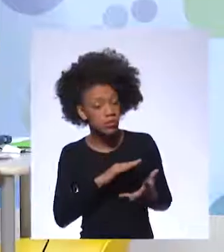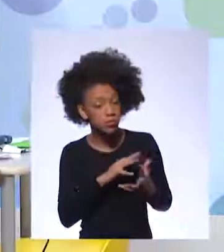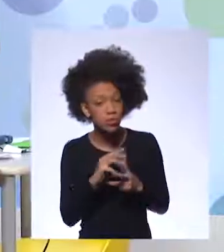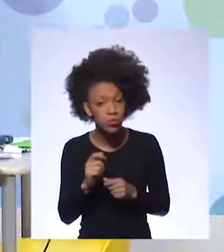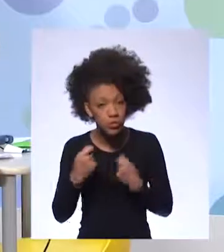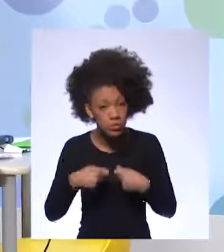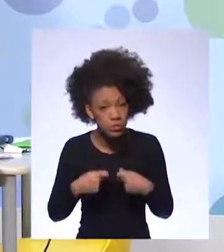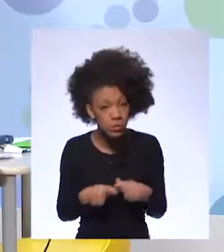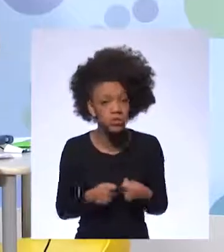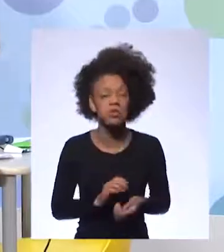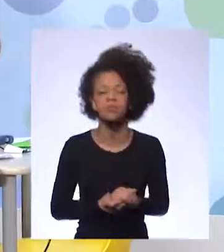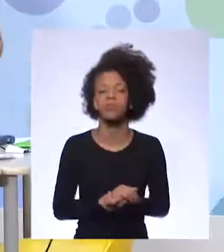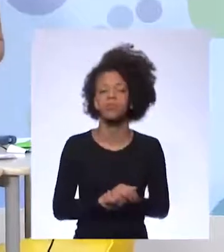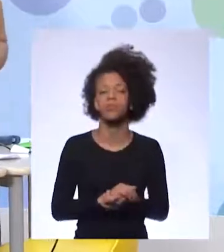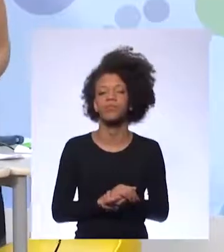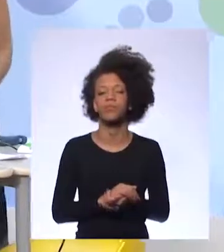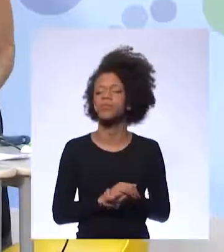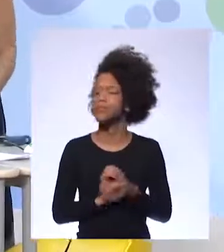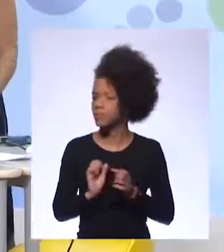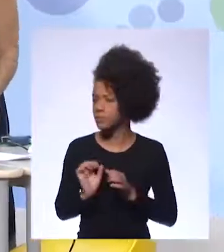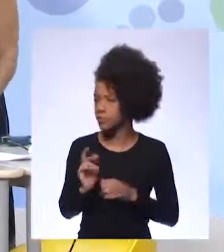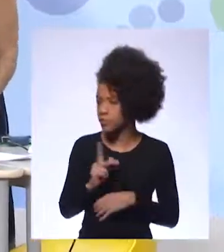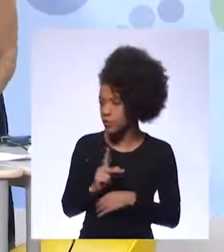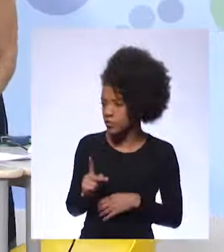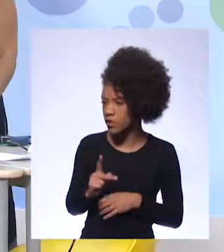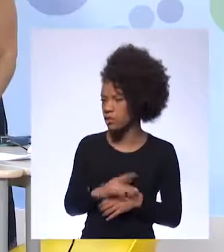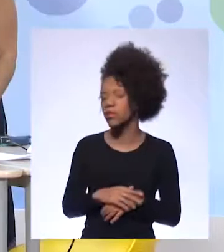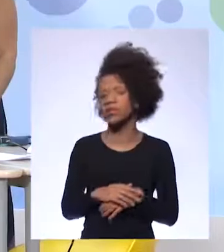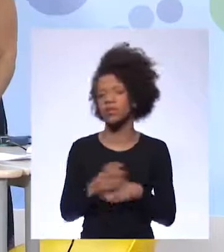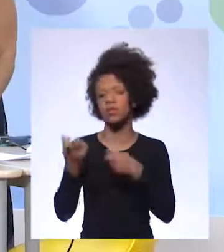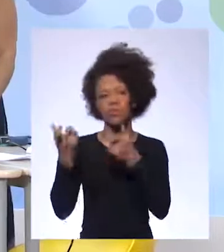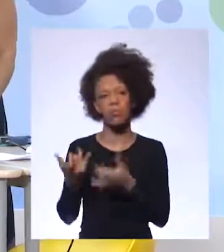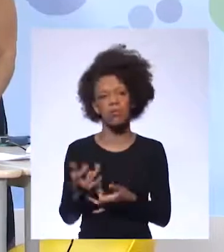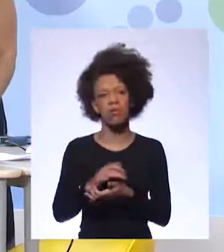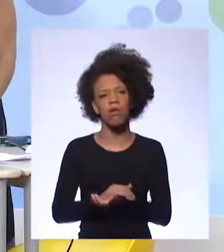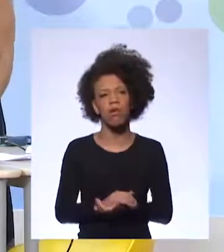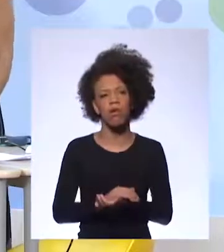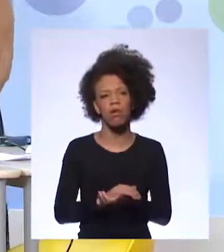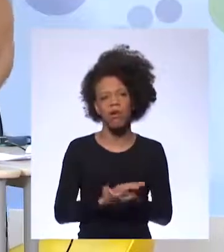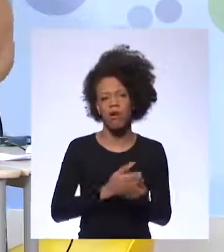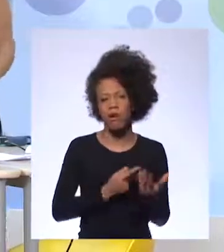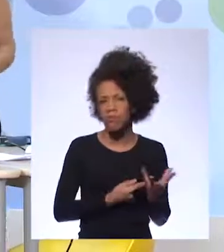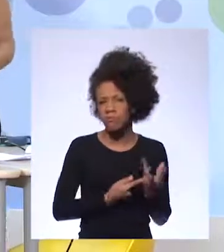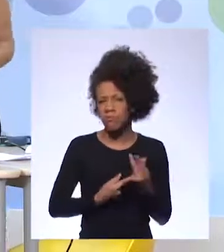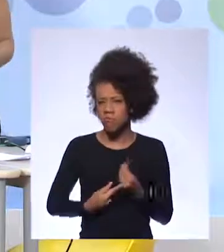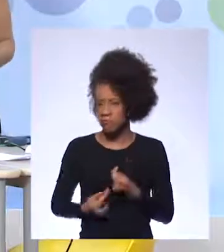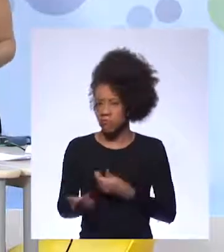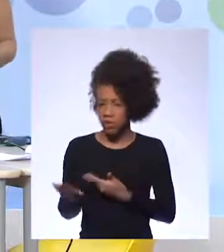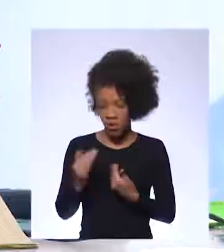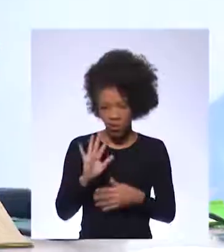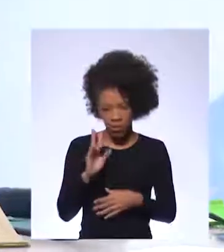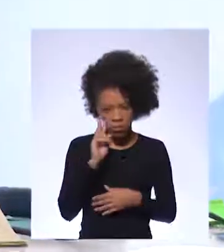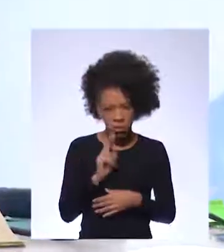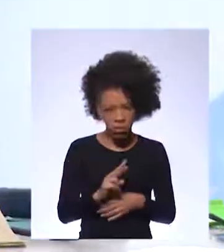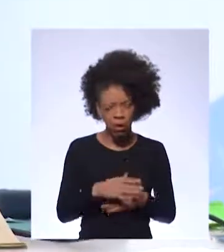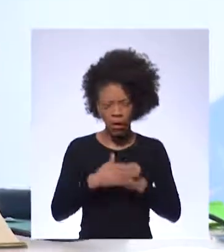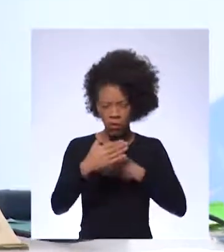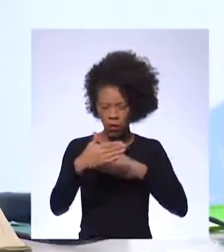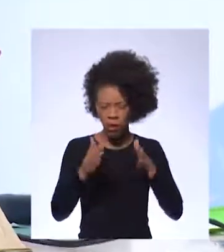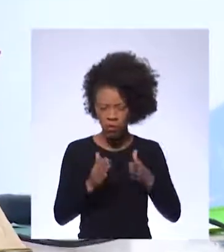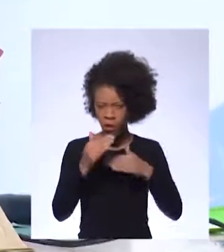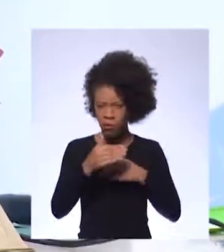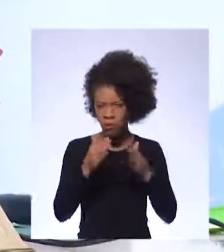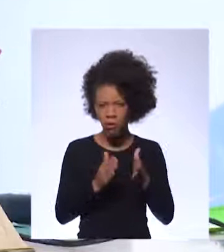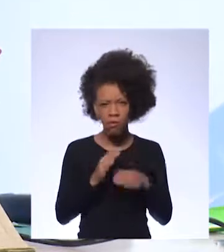tudo dentro de um mundo Rural pode falar para a parte do da acha que é preferência Ok então vamos lá então mais caixinhas um